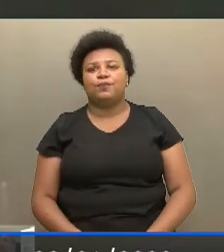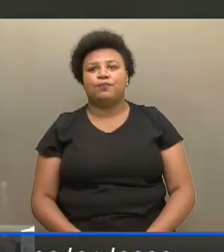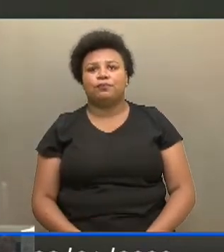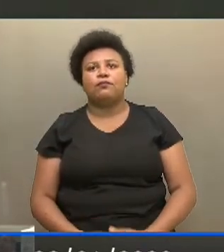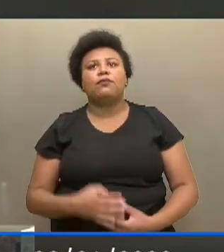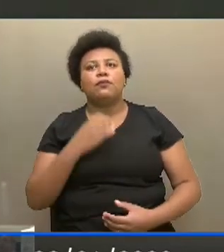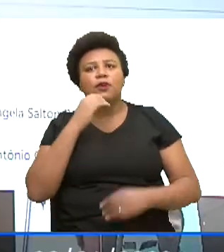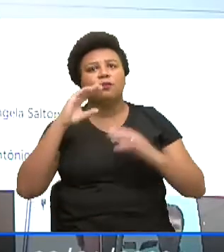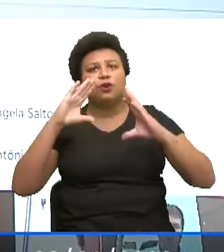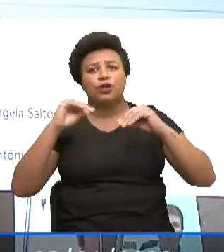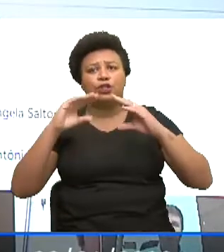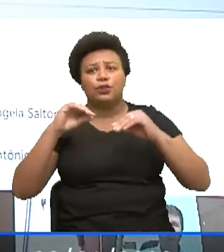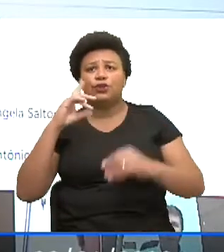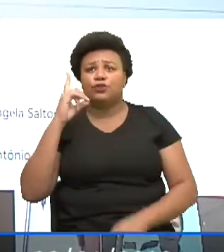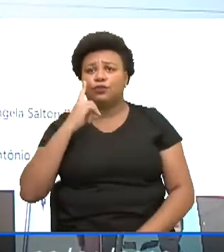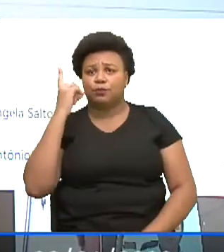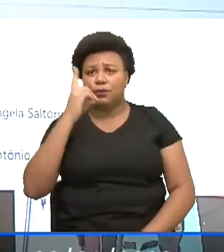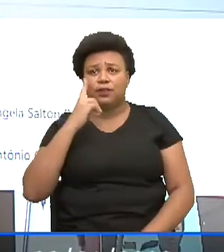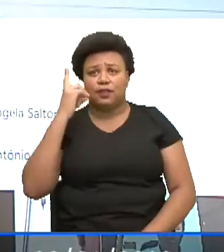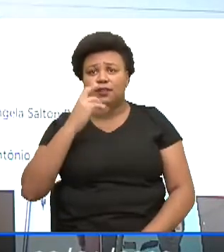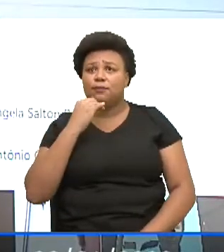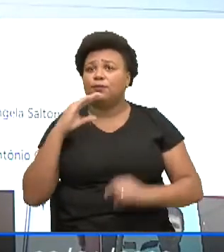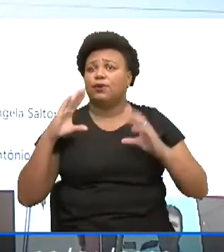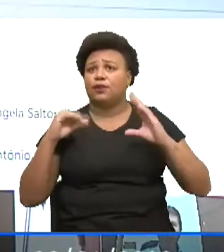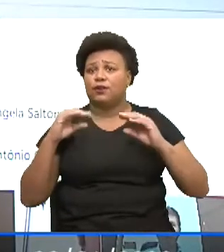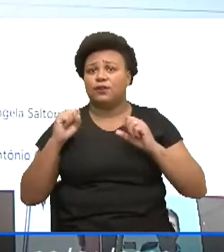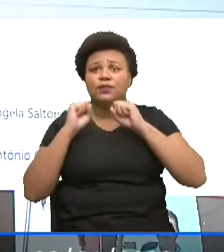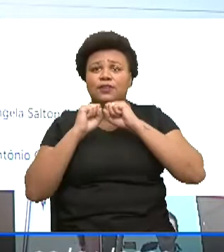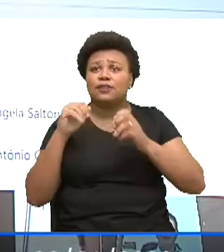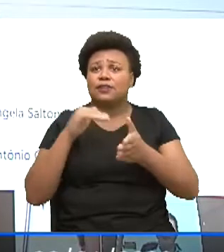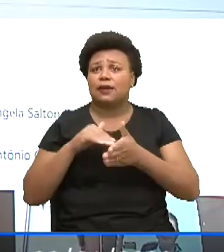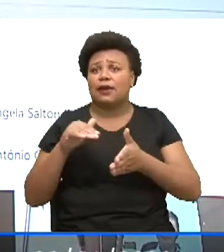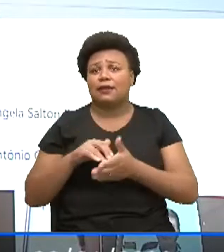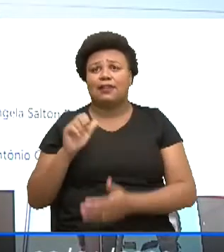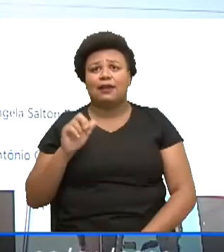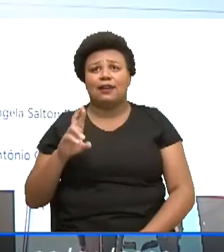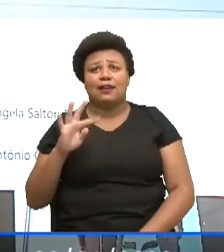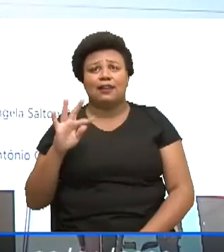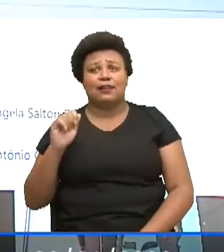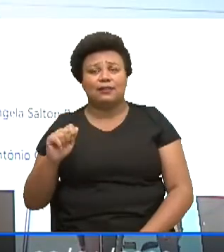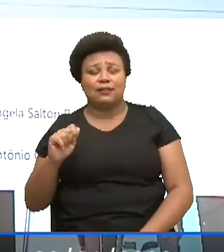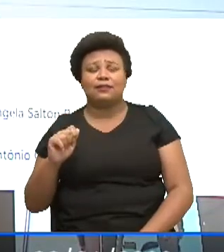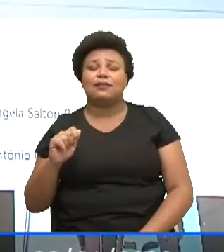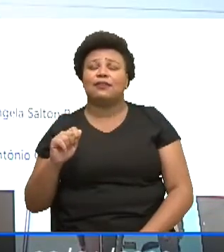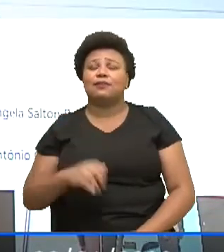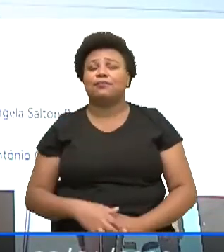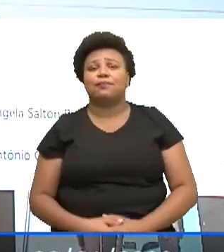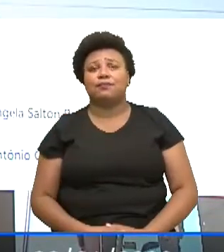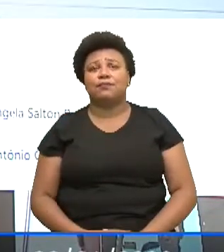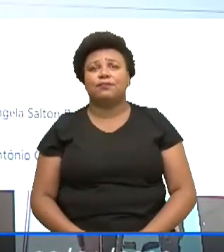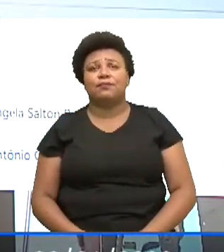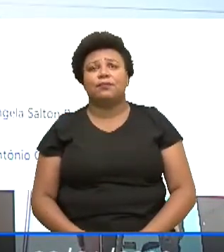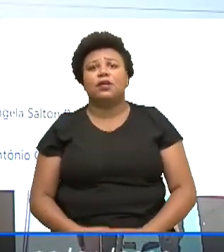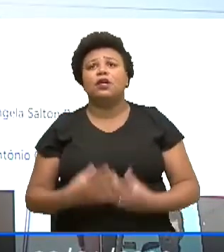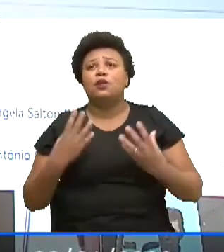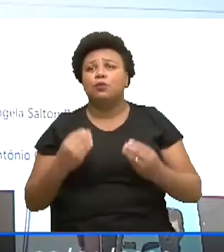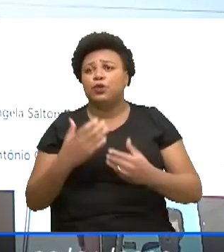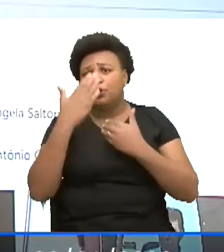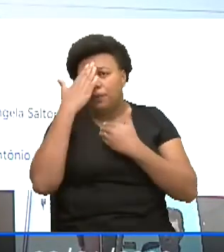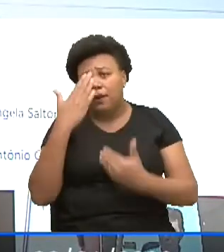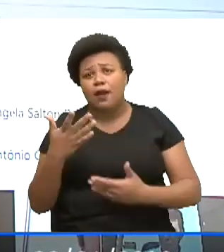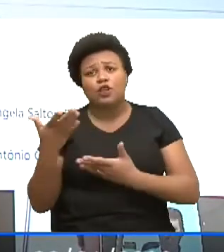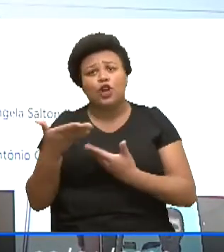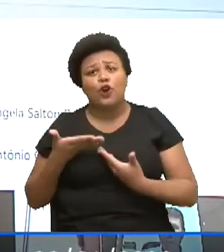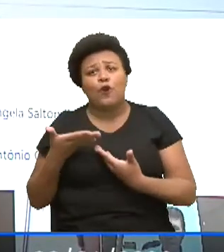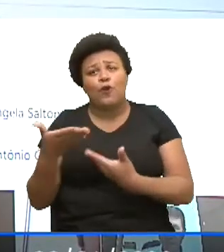Boa noite, deputado. Boa noite, secretária Rita, Tani, doutor Balano. Muito obrigada pelo